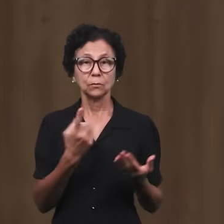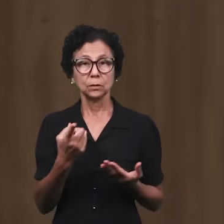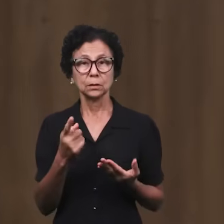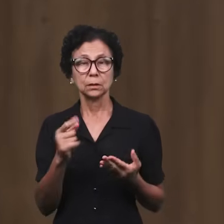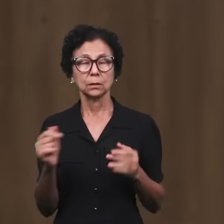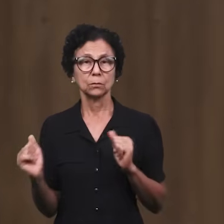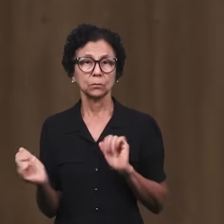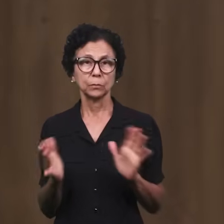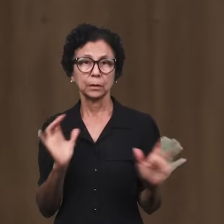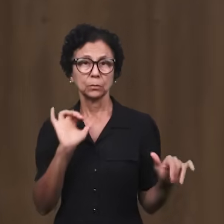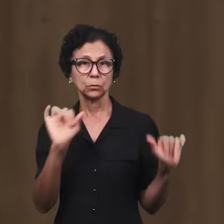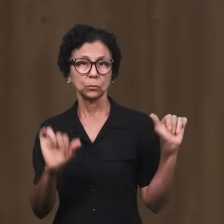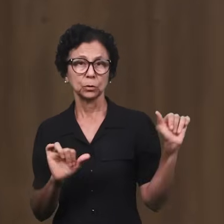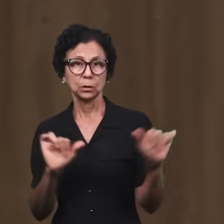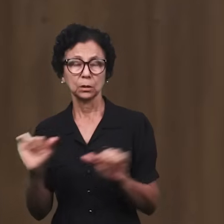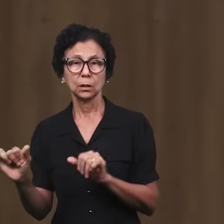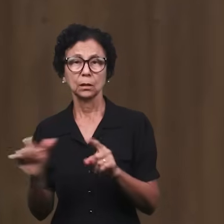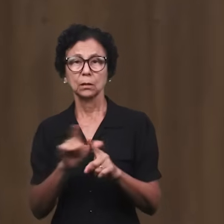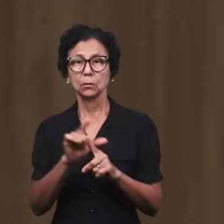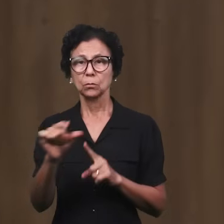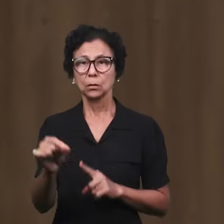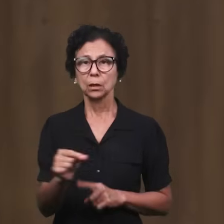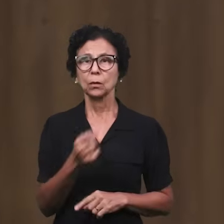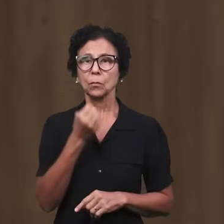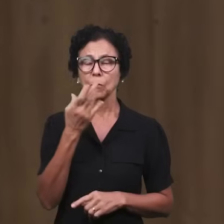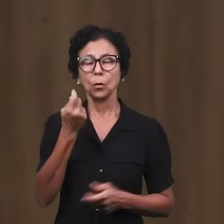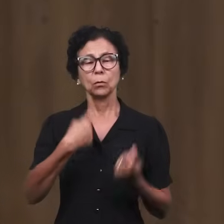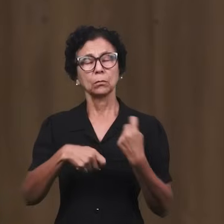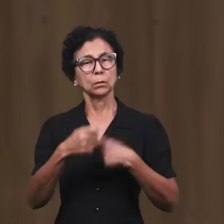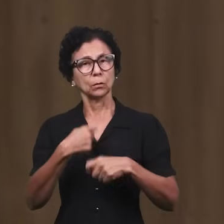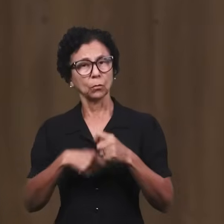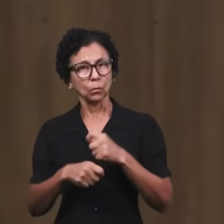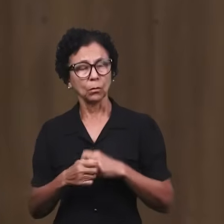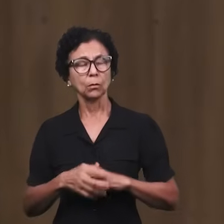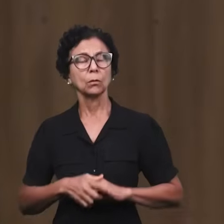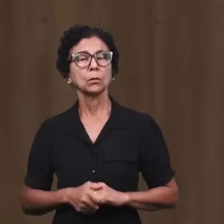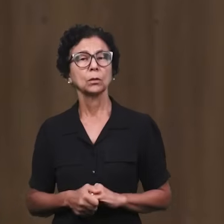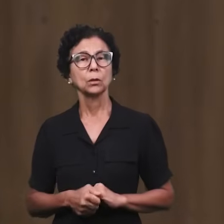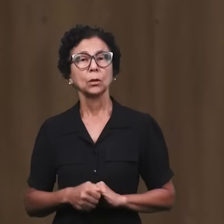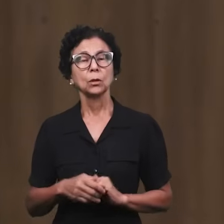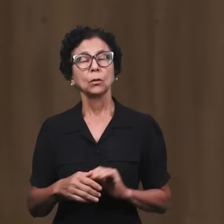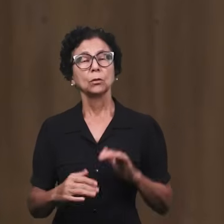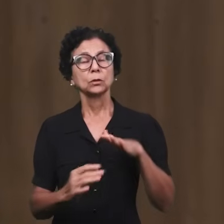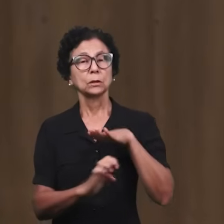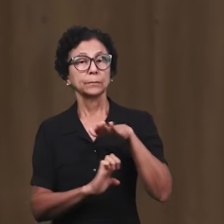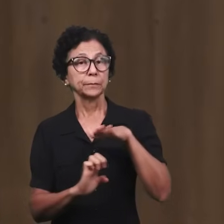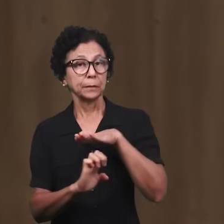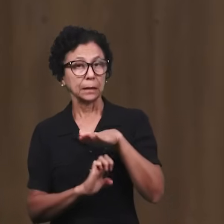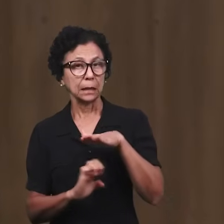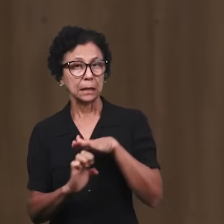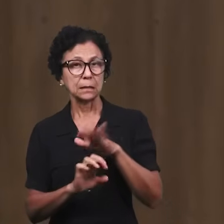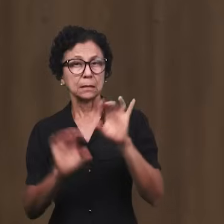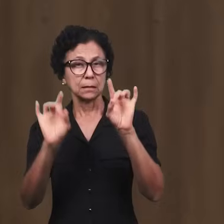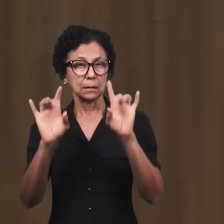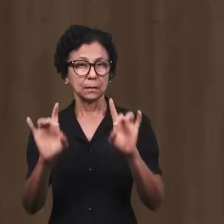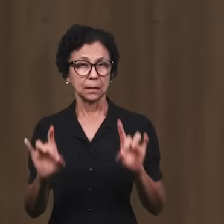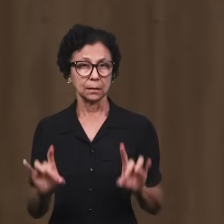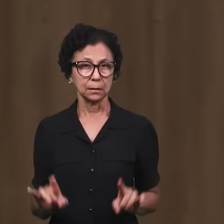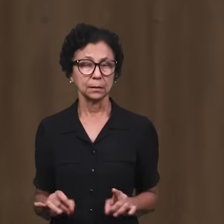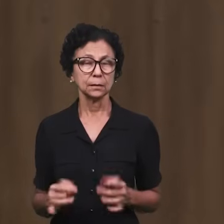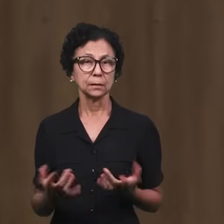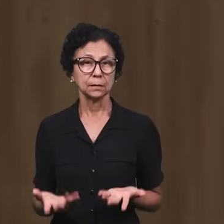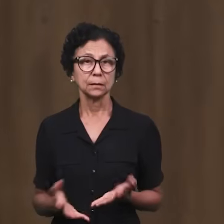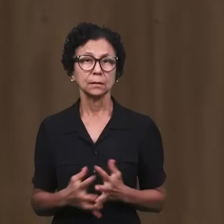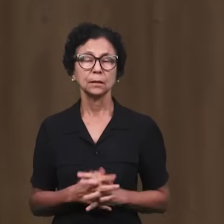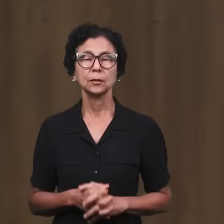nós falamos, né, o aluguel é um bom negócio, bem administrado. Hoje tem empresas muito preparadas para isso. Então, para